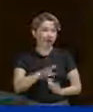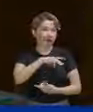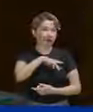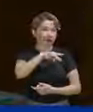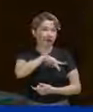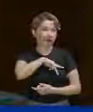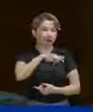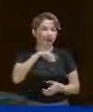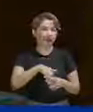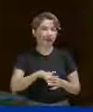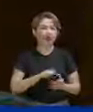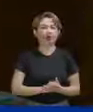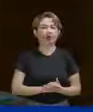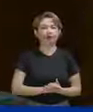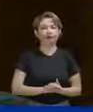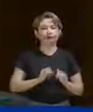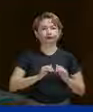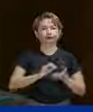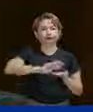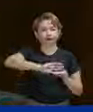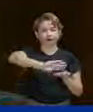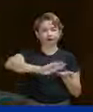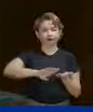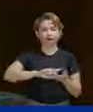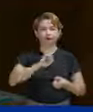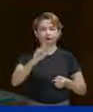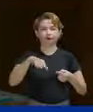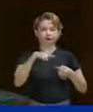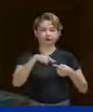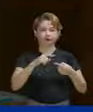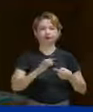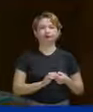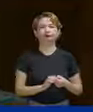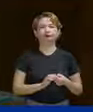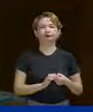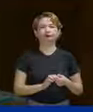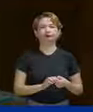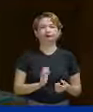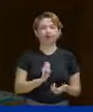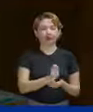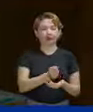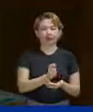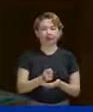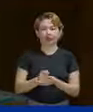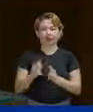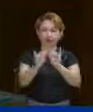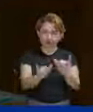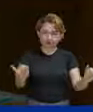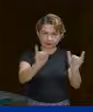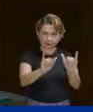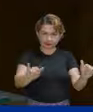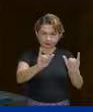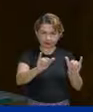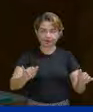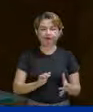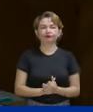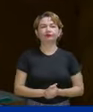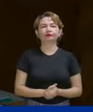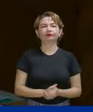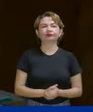ministerial separadamente. 1. Com relação aos gastos com publicidade.